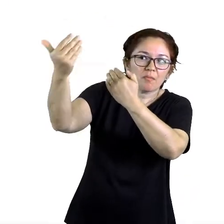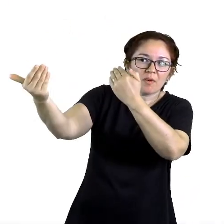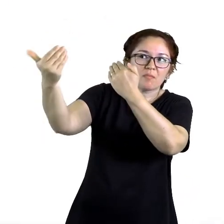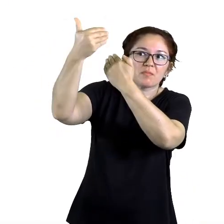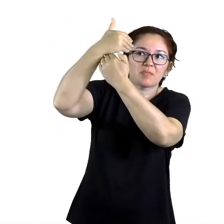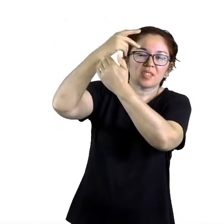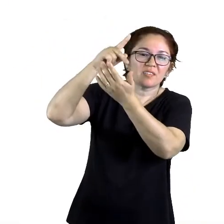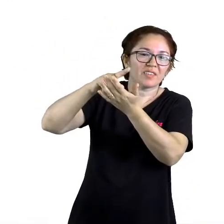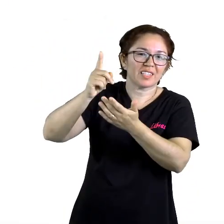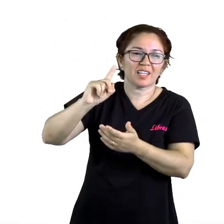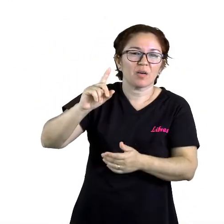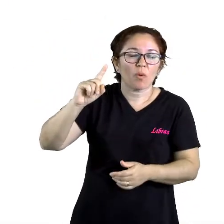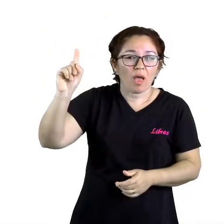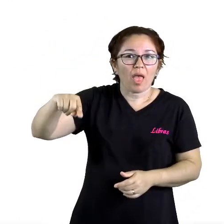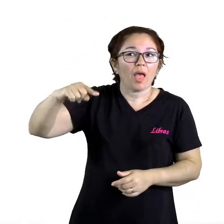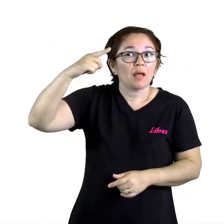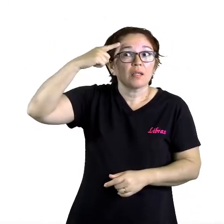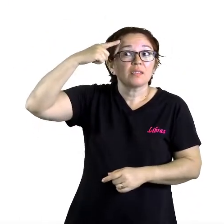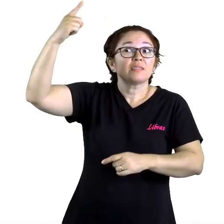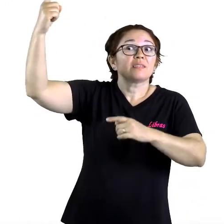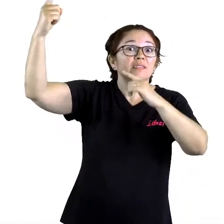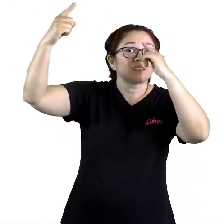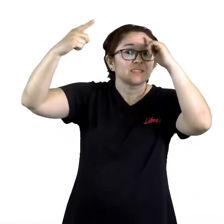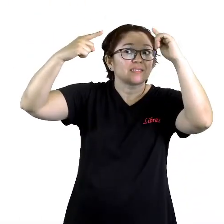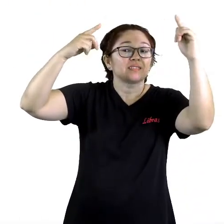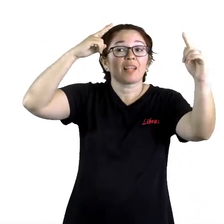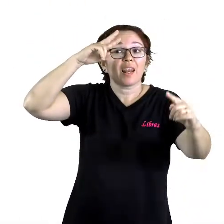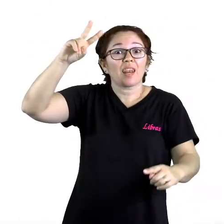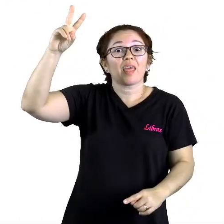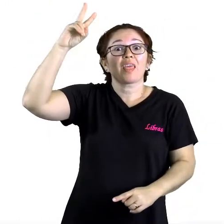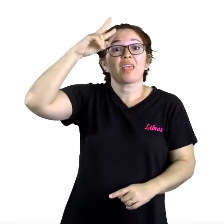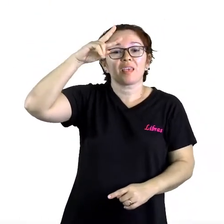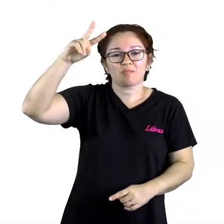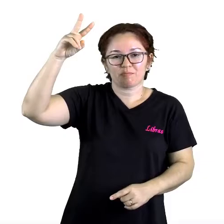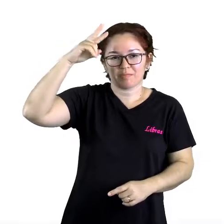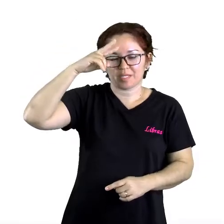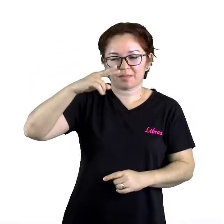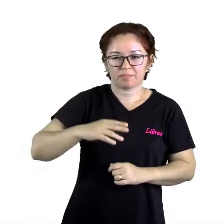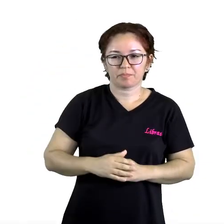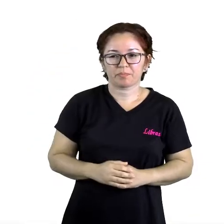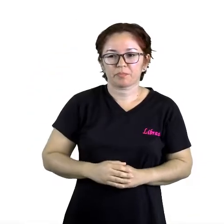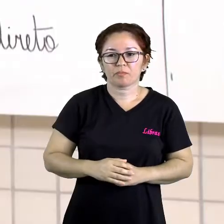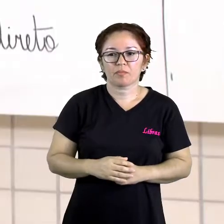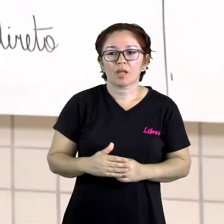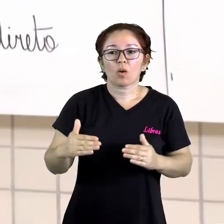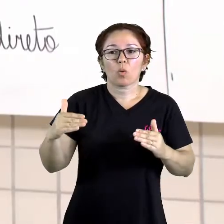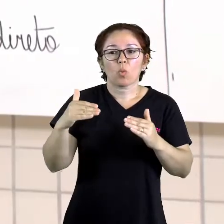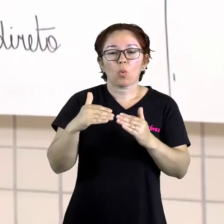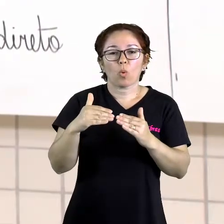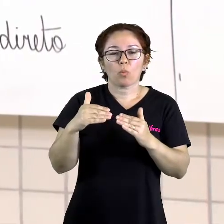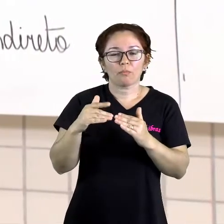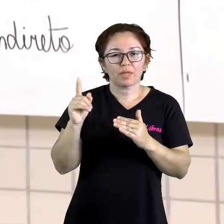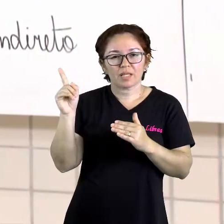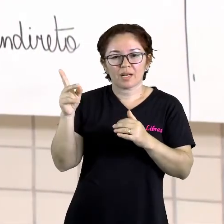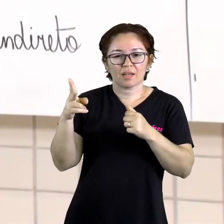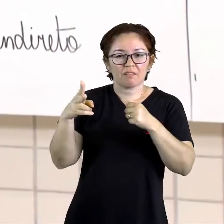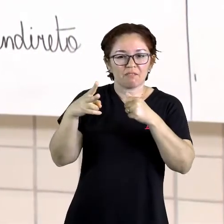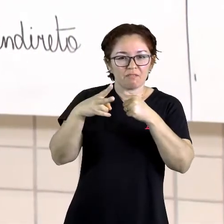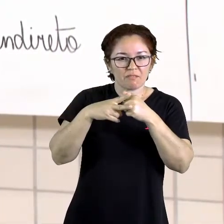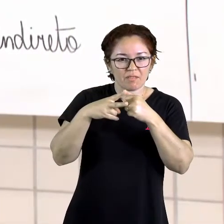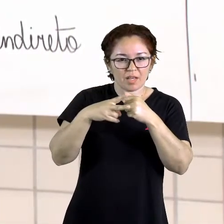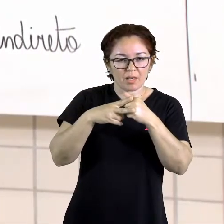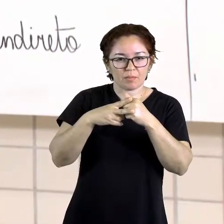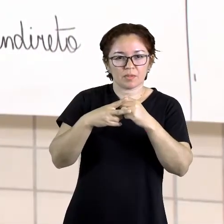completo? Observem que o sentido estaria incompleto. Então, o verbo é um verbo transitivo. Ele pediu o complemento, e o